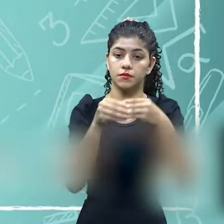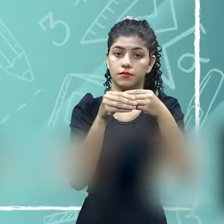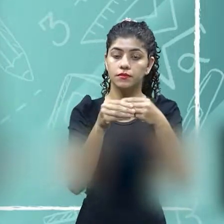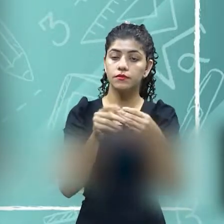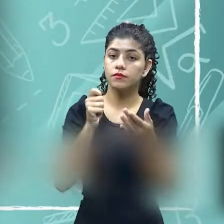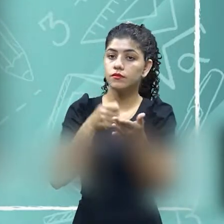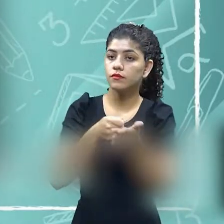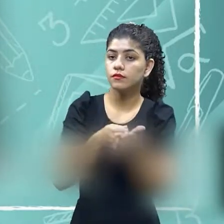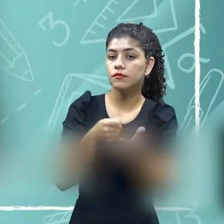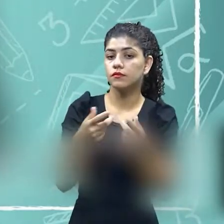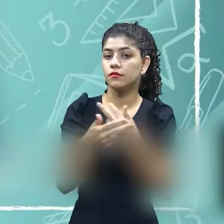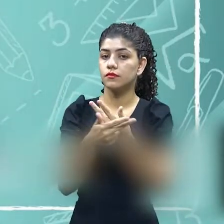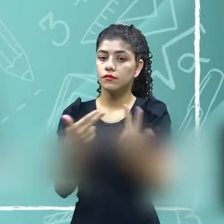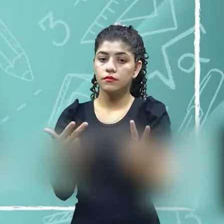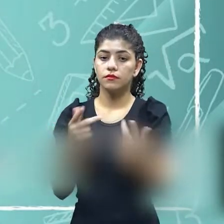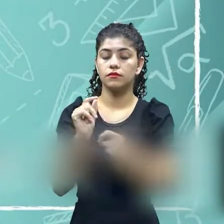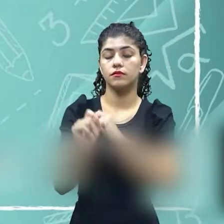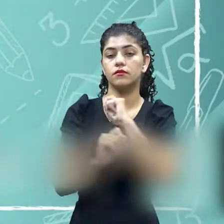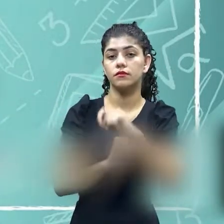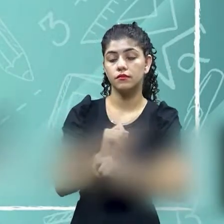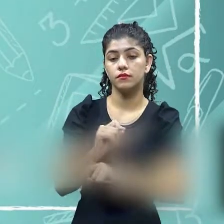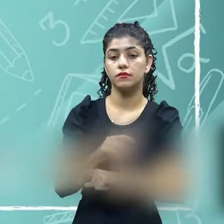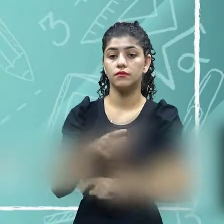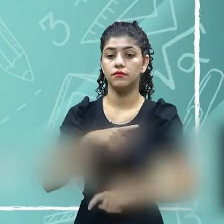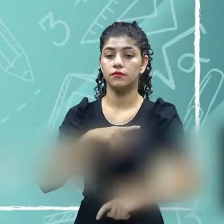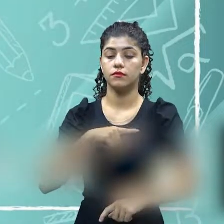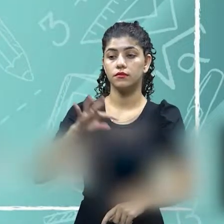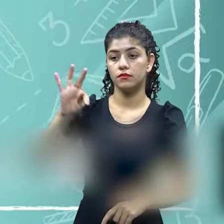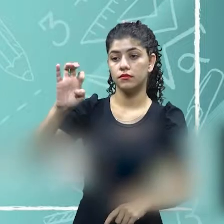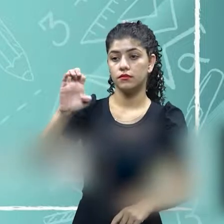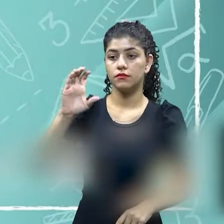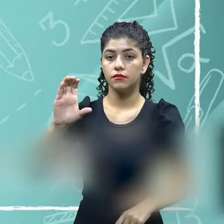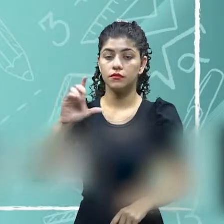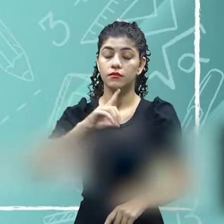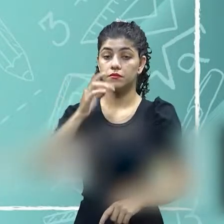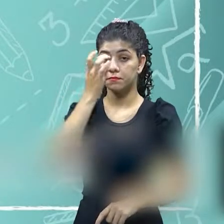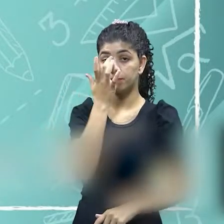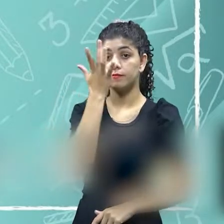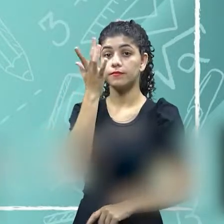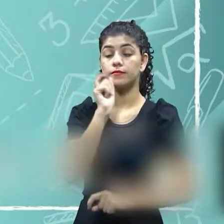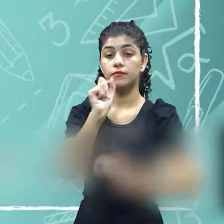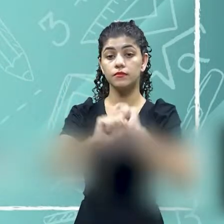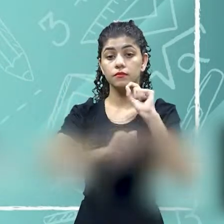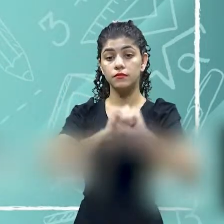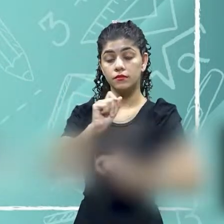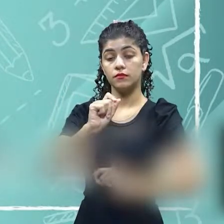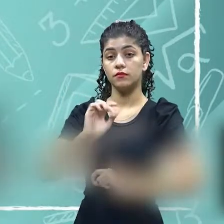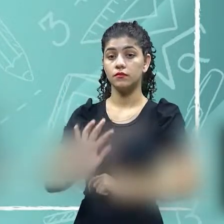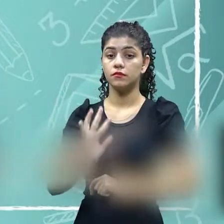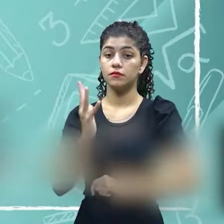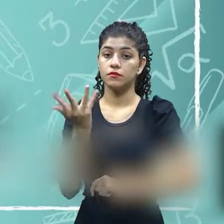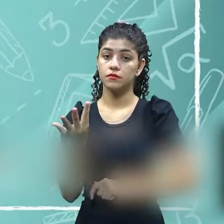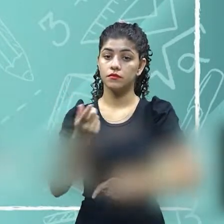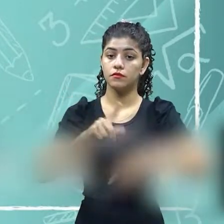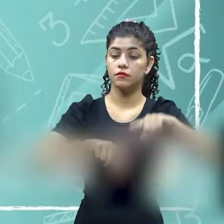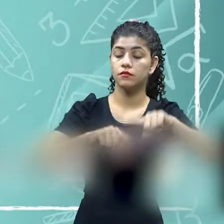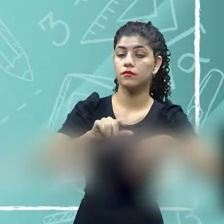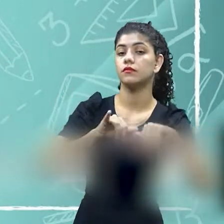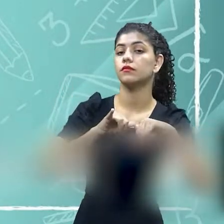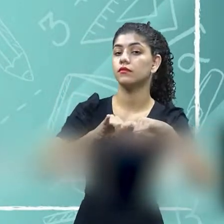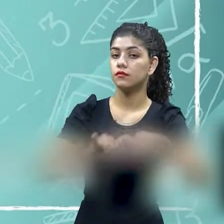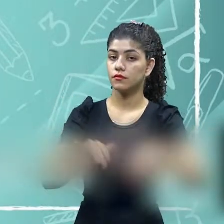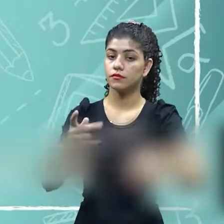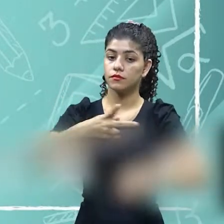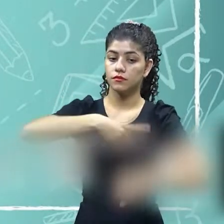de tarifas vinculadas em uma taxa, que é a TEC, que veio para facilitar essas operações